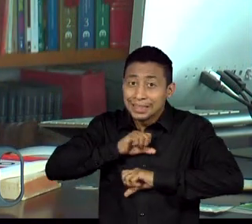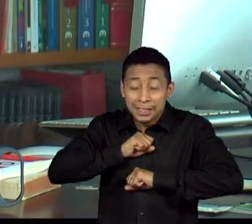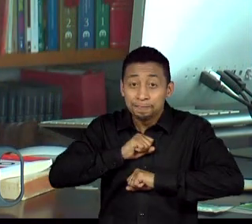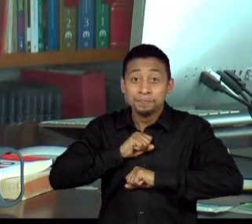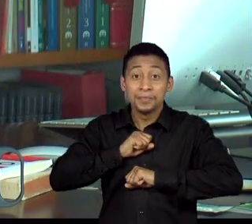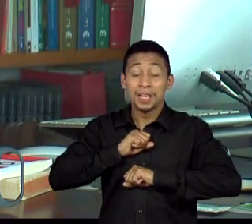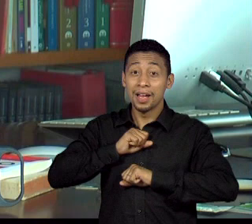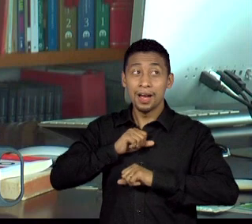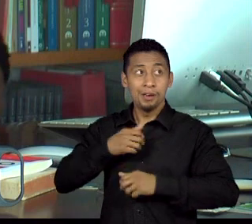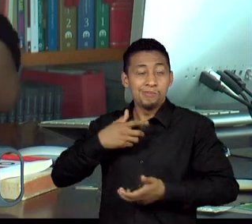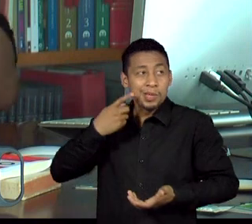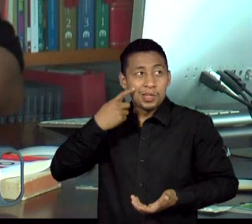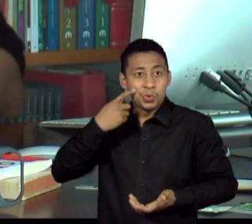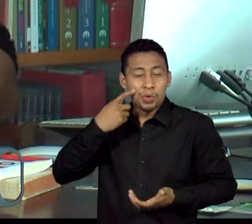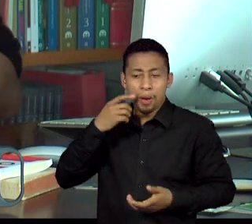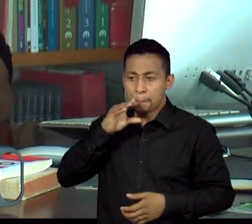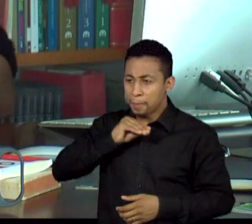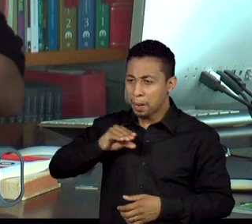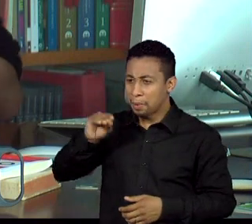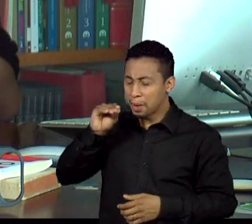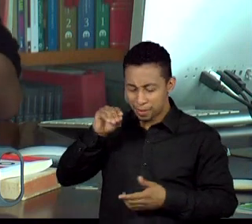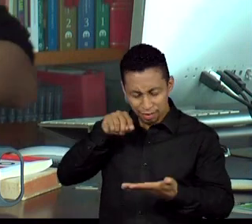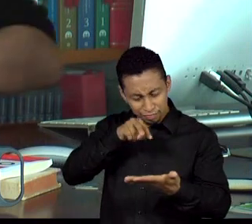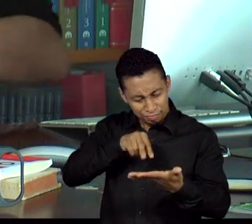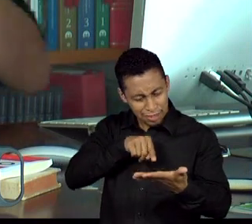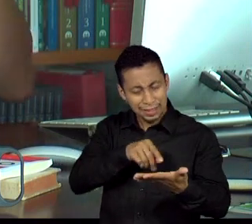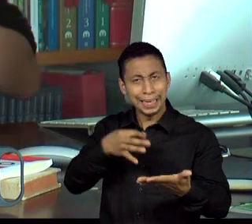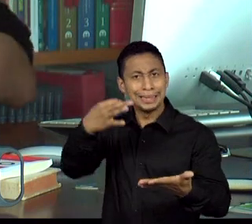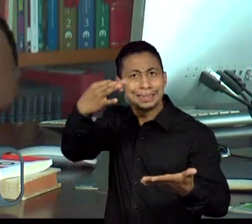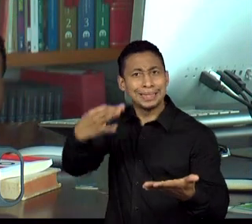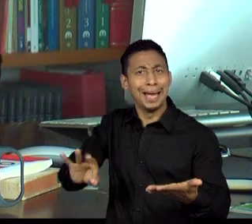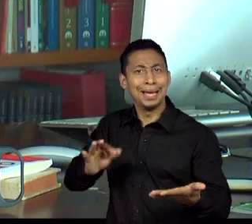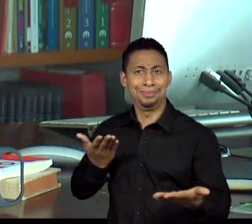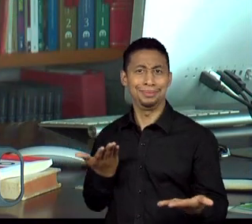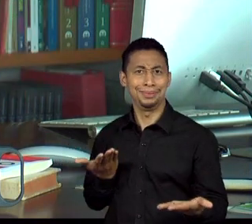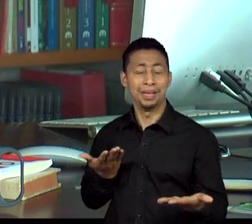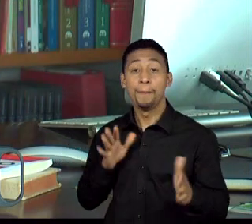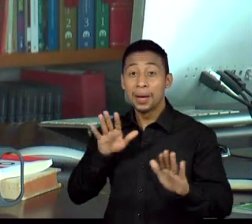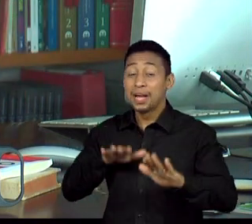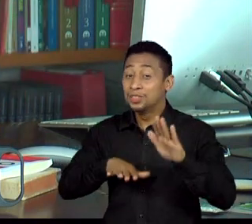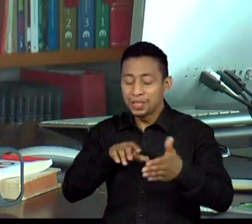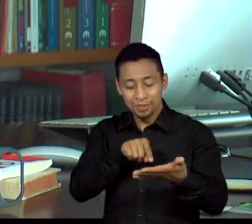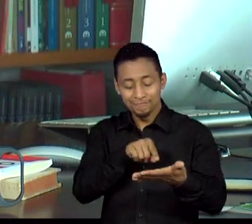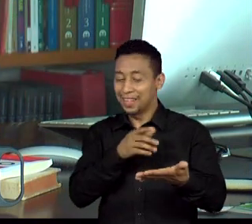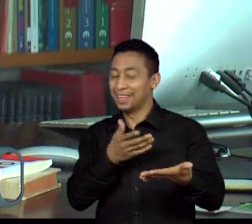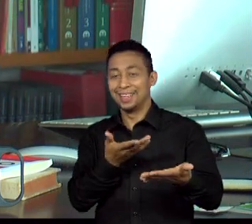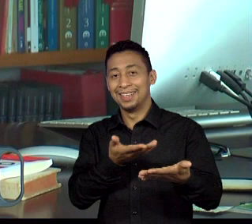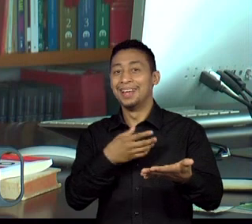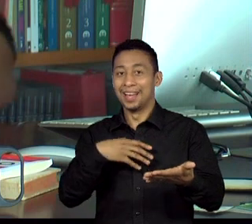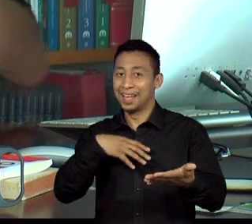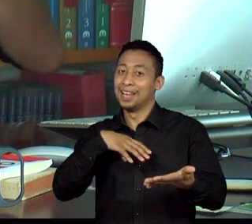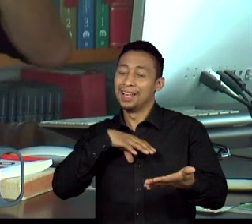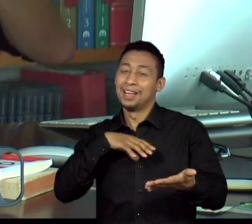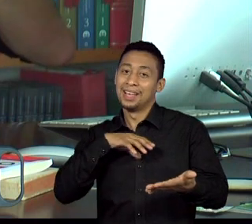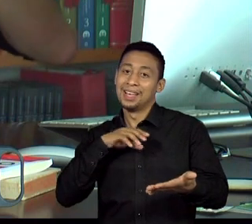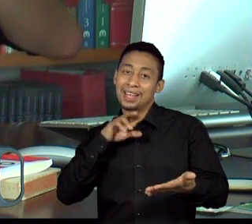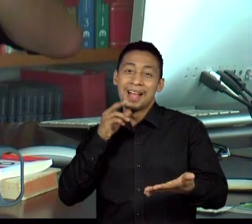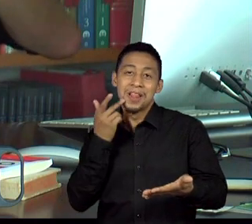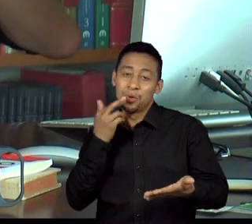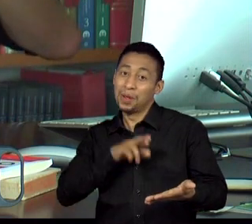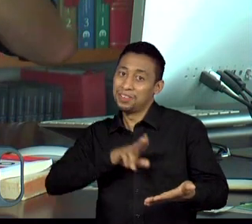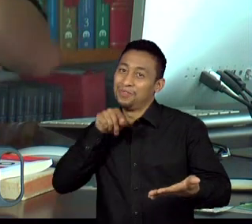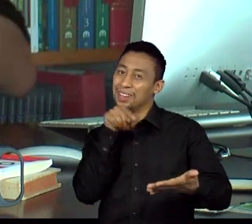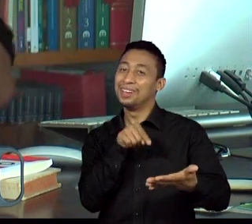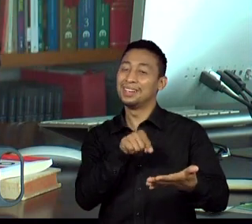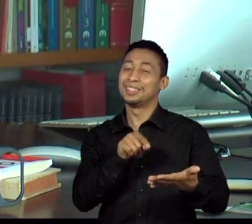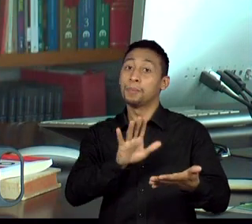falar é assim. Mas na hora de pesquisar e de escrever, a gente pesquisando muitas linguagens, eu e o Guel, a gente